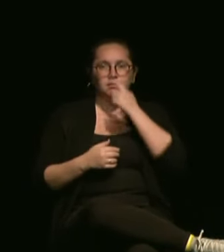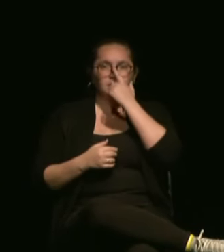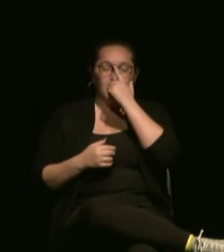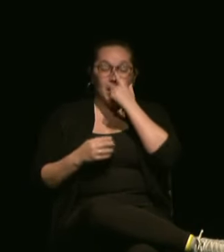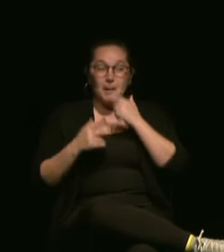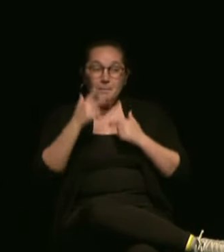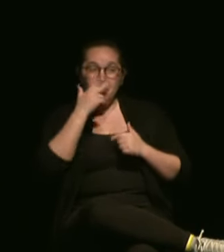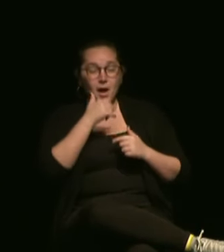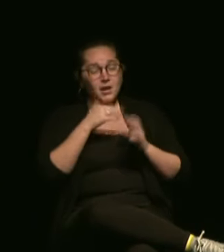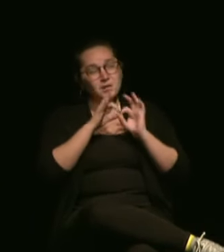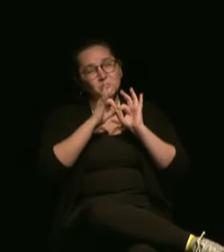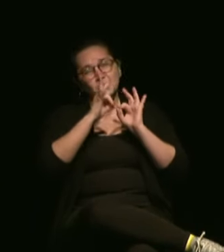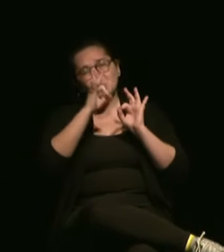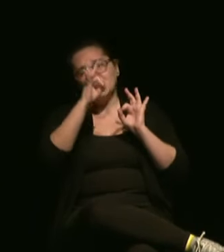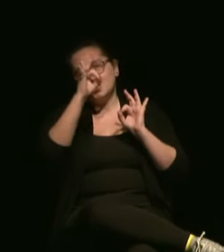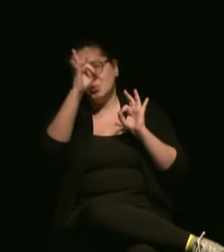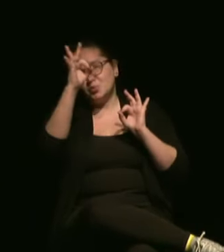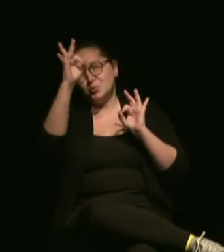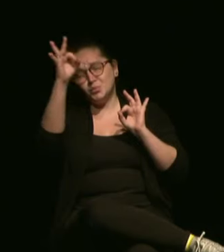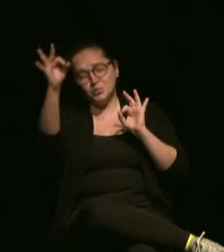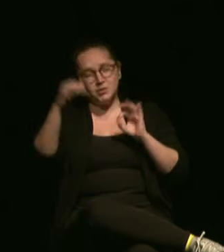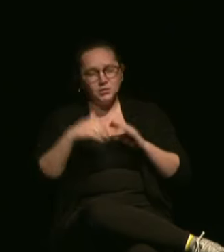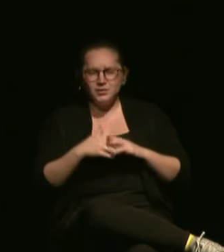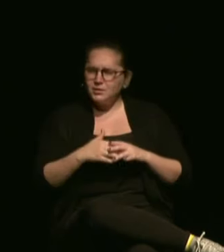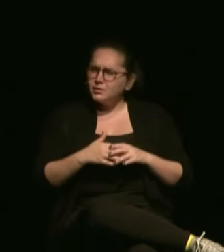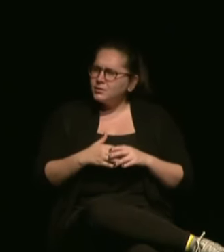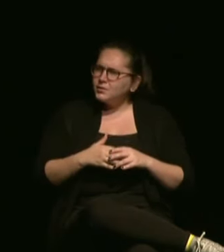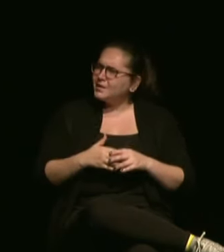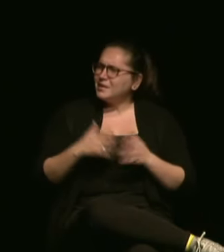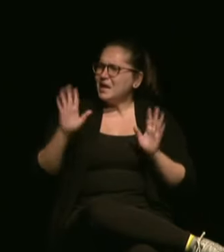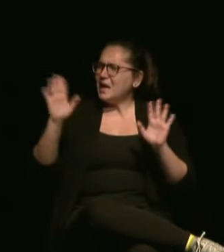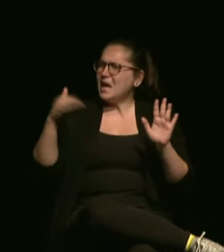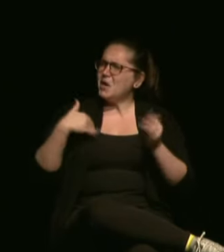Parece que para bem longe daqui. Deve ser boato.